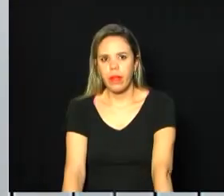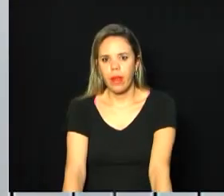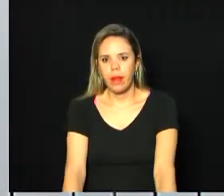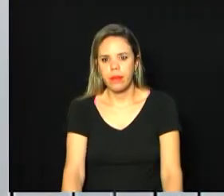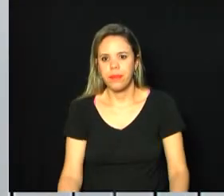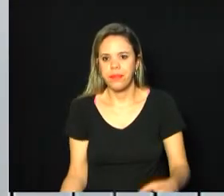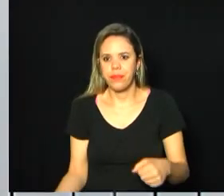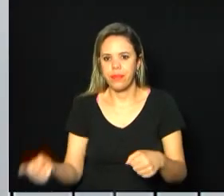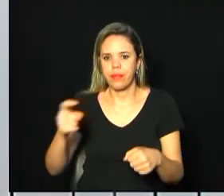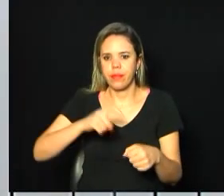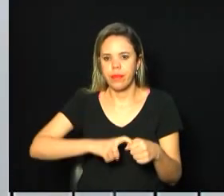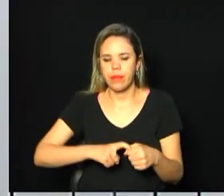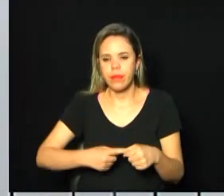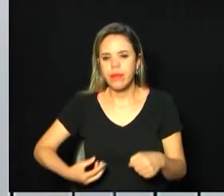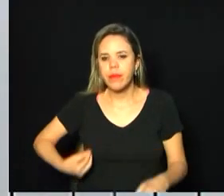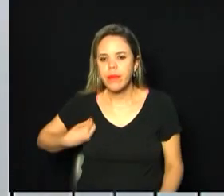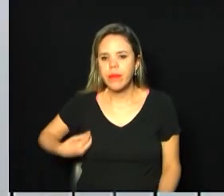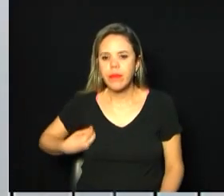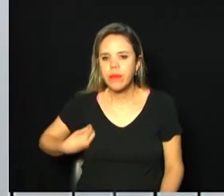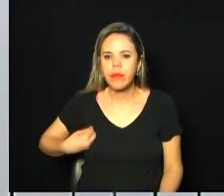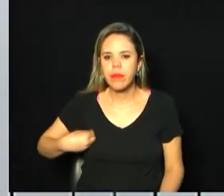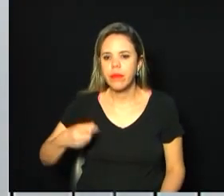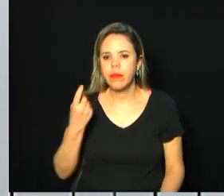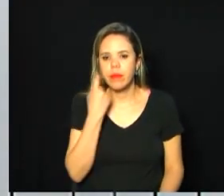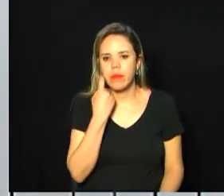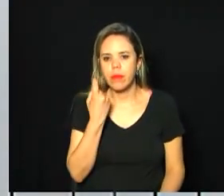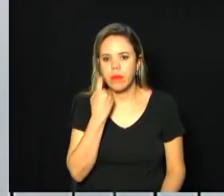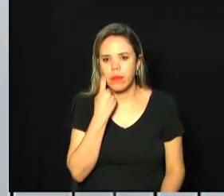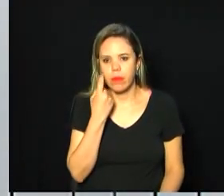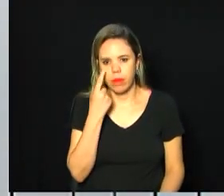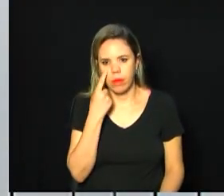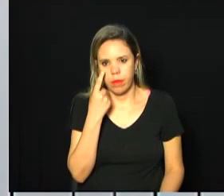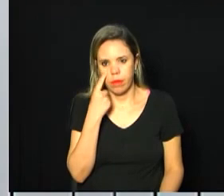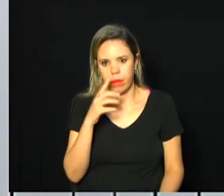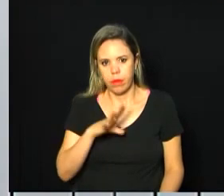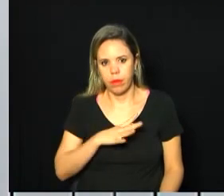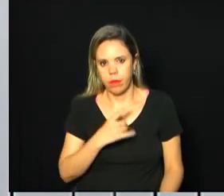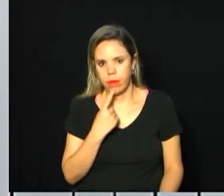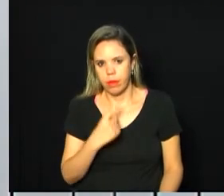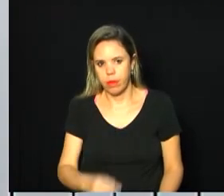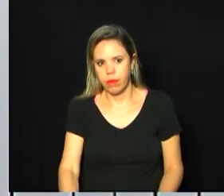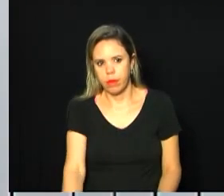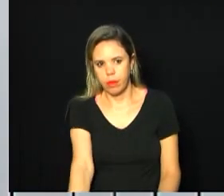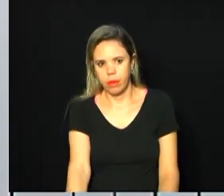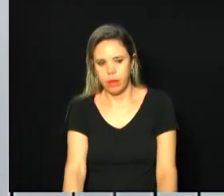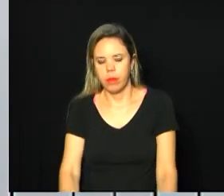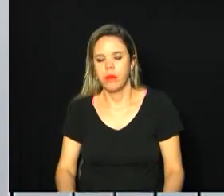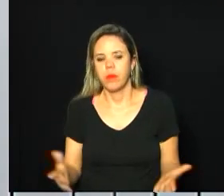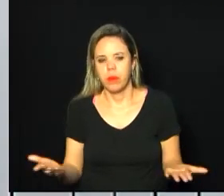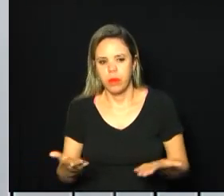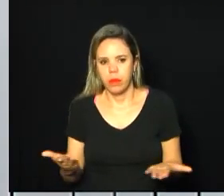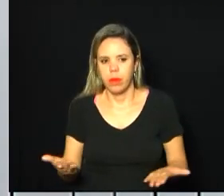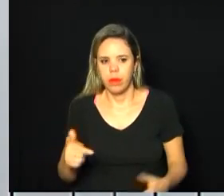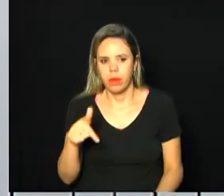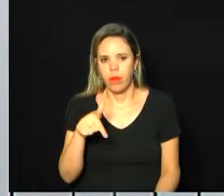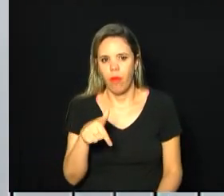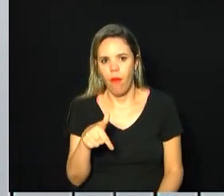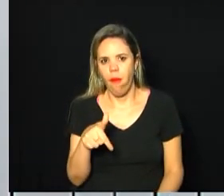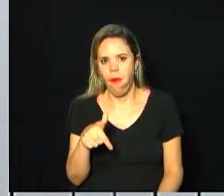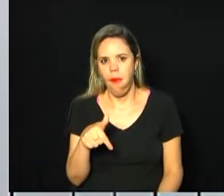Câmara Notícia de volta ao vivo nesta sexta-feira e olha só, a cidade de Campinas tem hoje